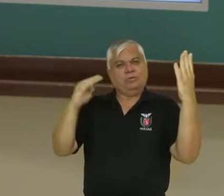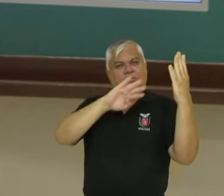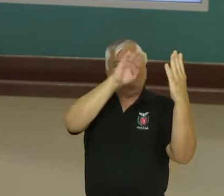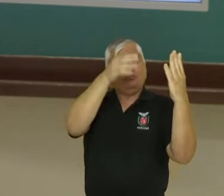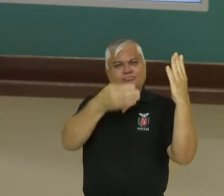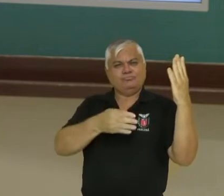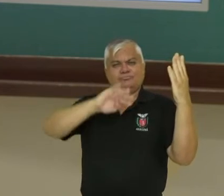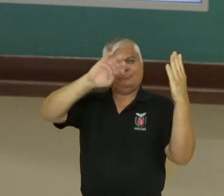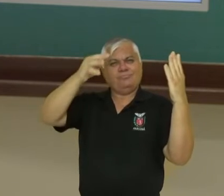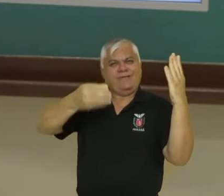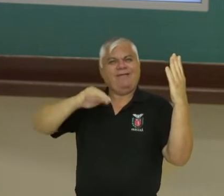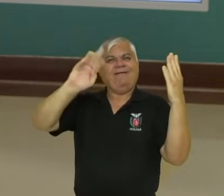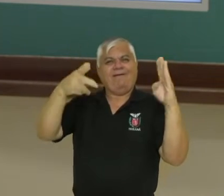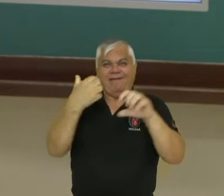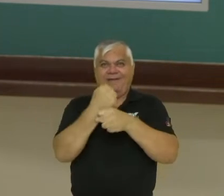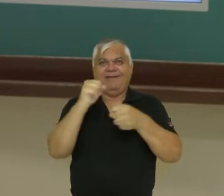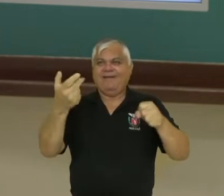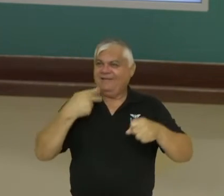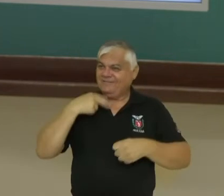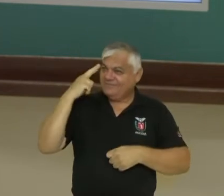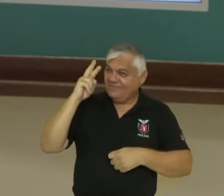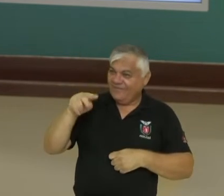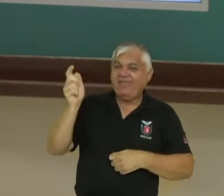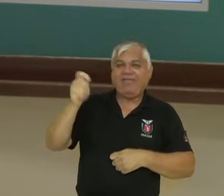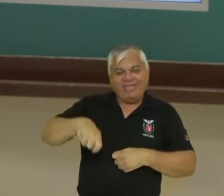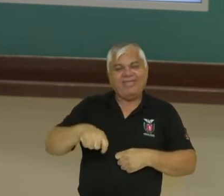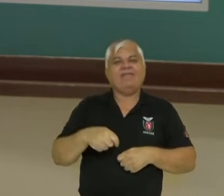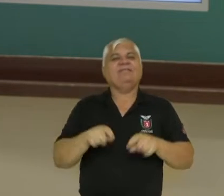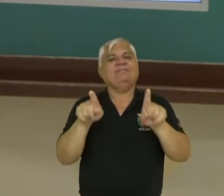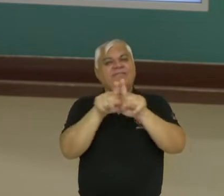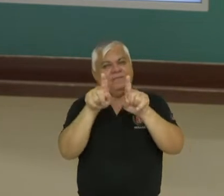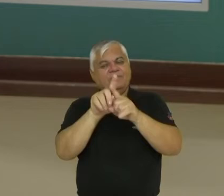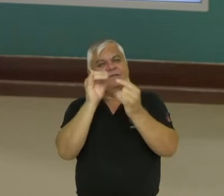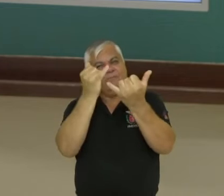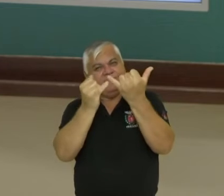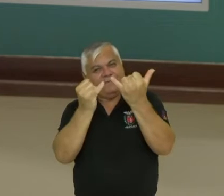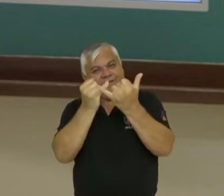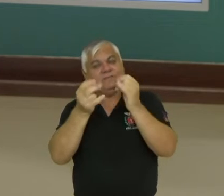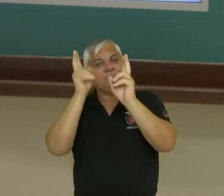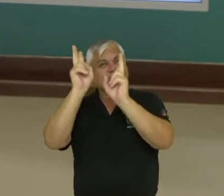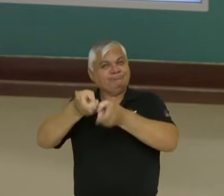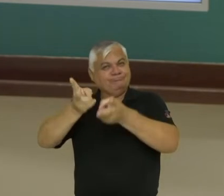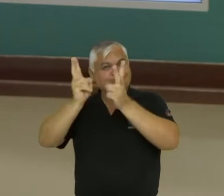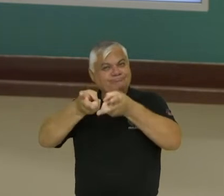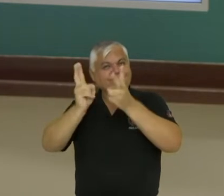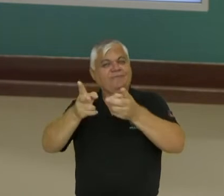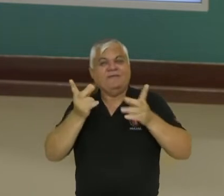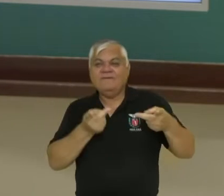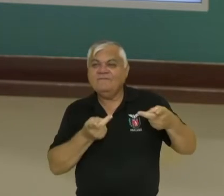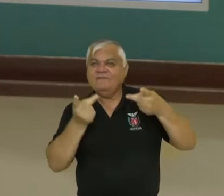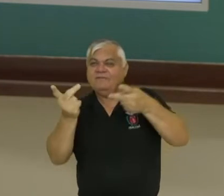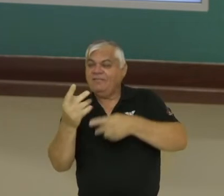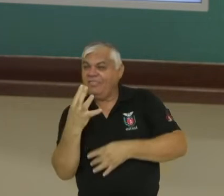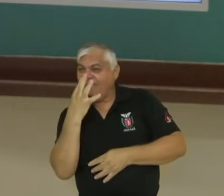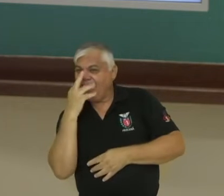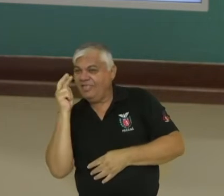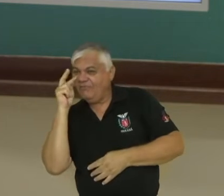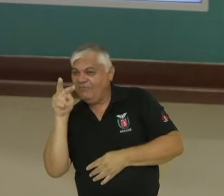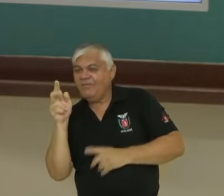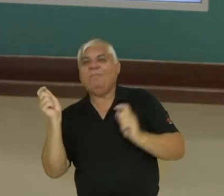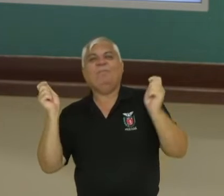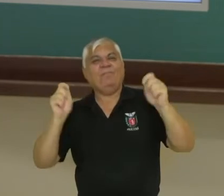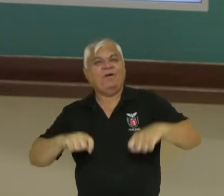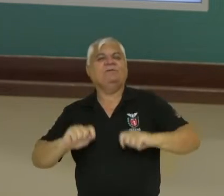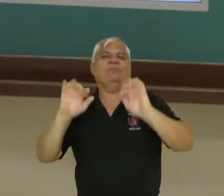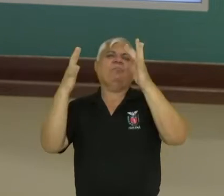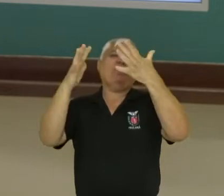espaço grandioso também. E o Circo Máximo de Roma também continua lá aberto para visitação, né, os seus destroços, porque